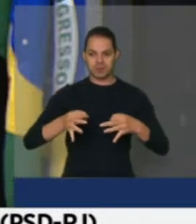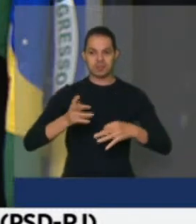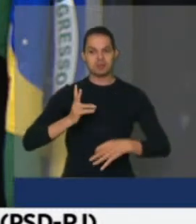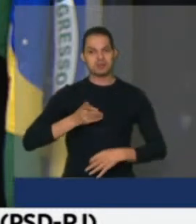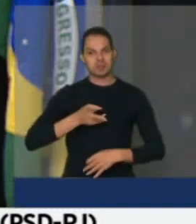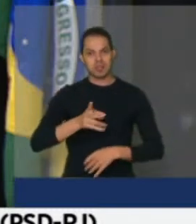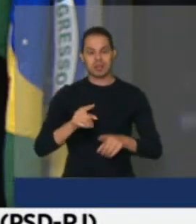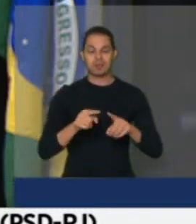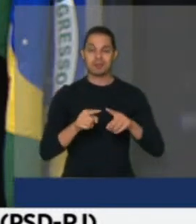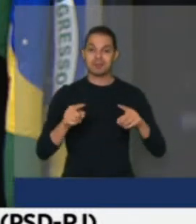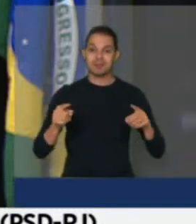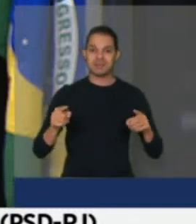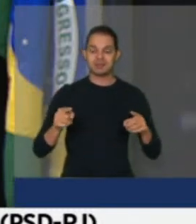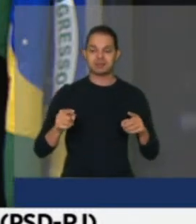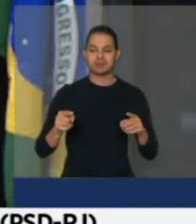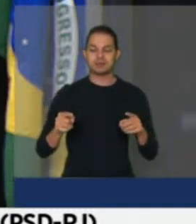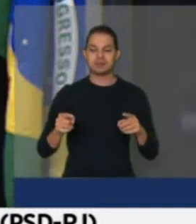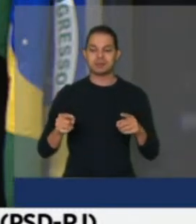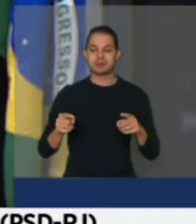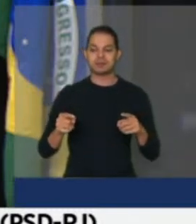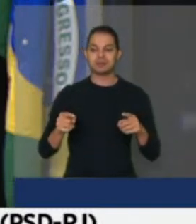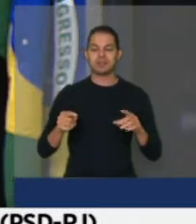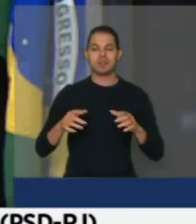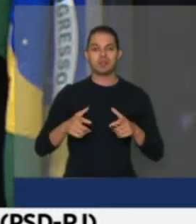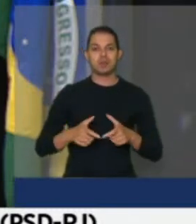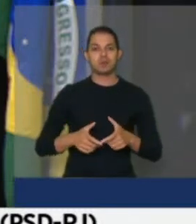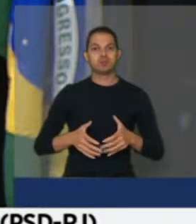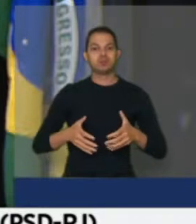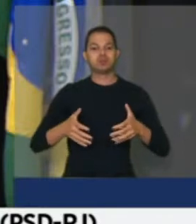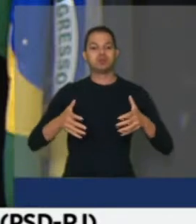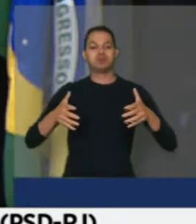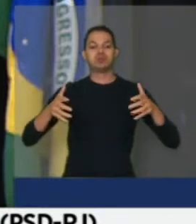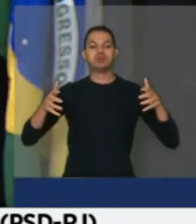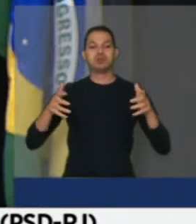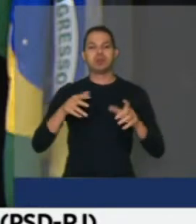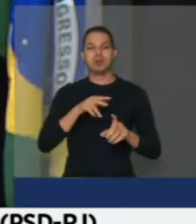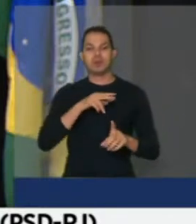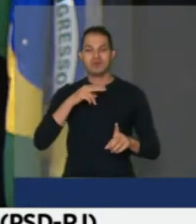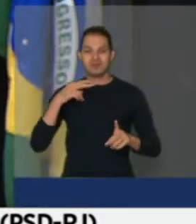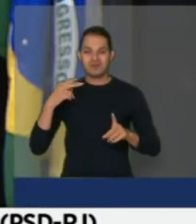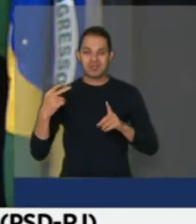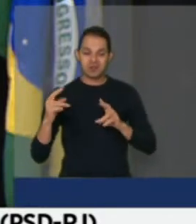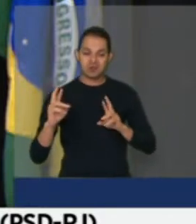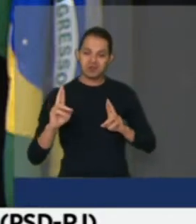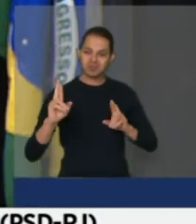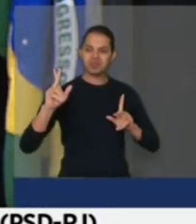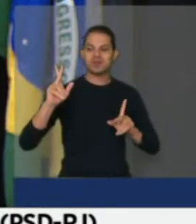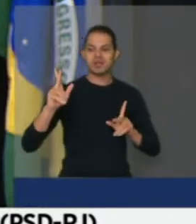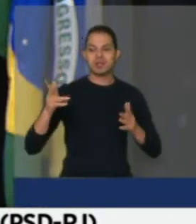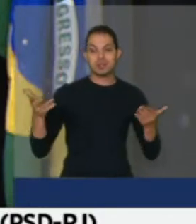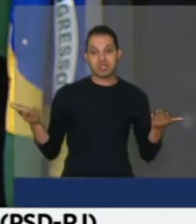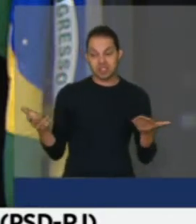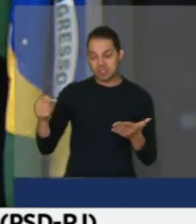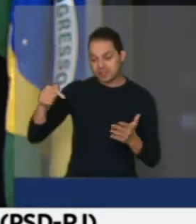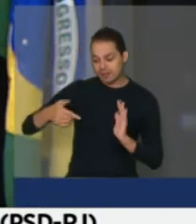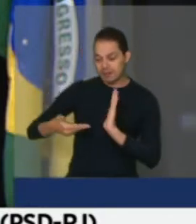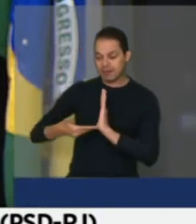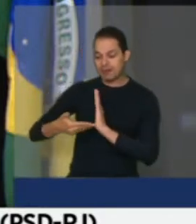com uma maior amplitude e uma visão diferente do que nós vamos aqui